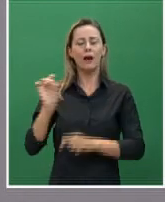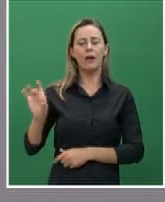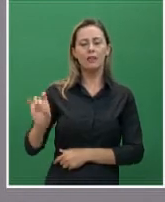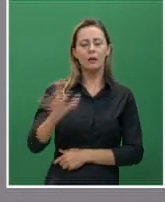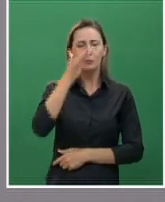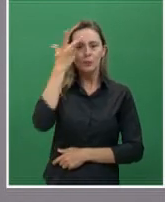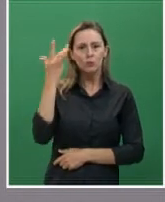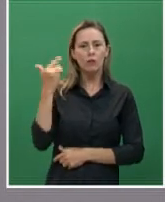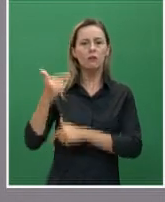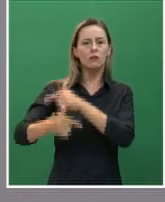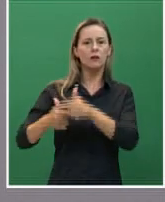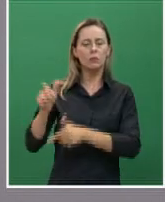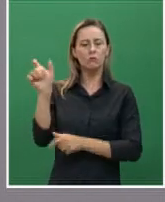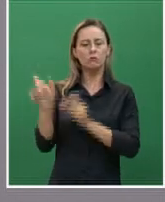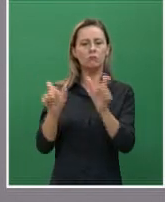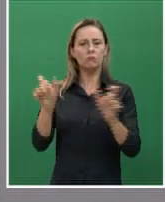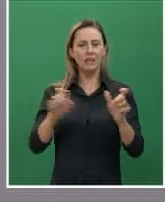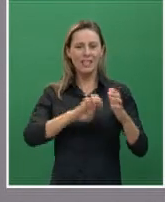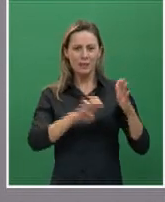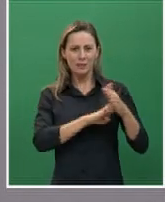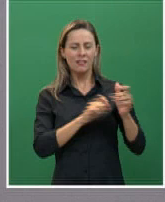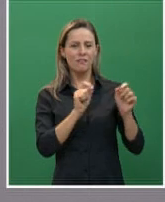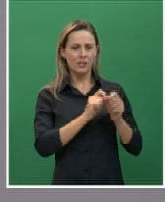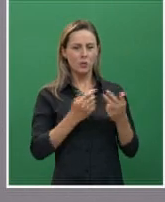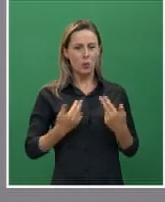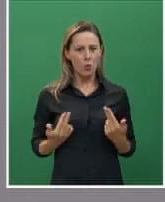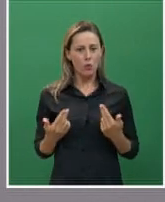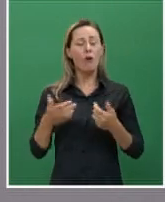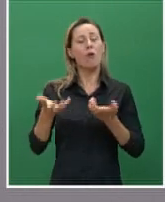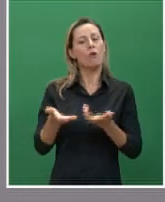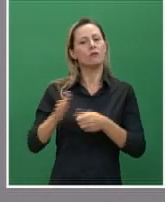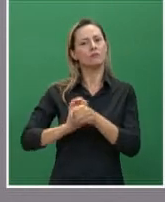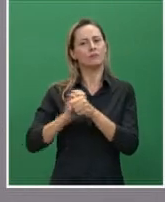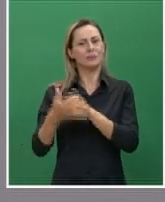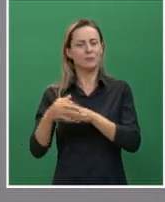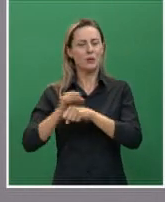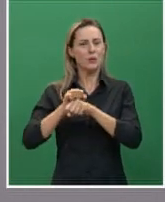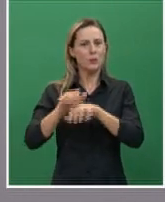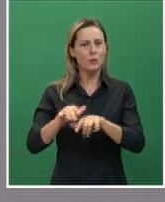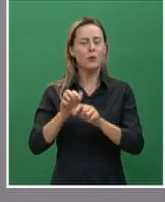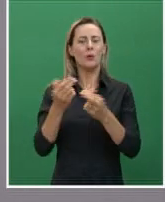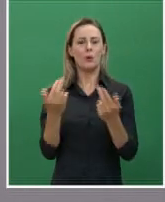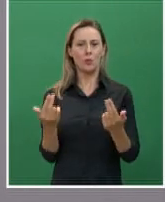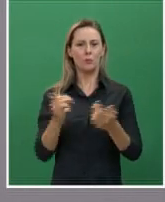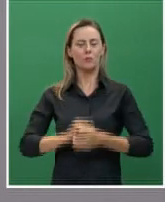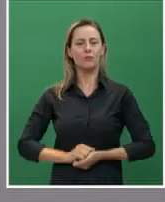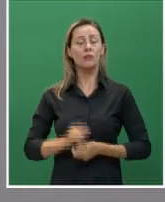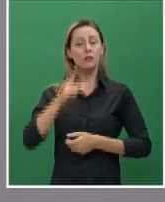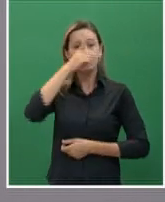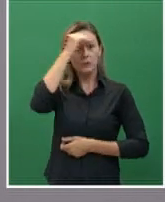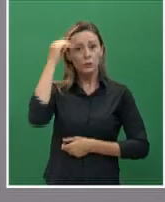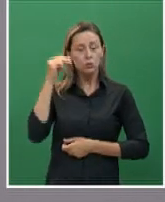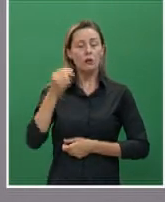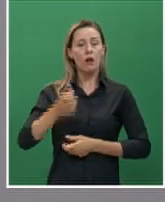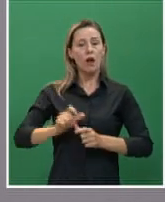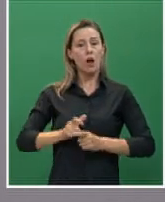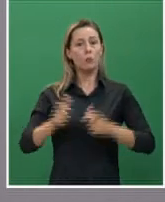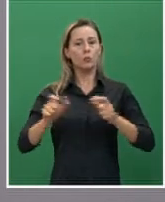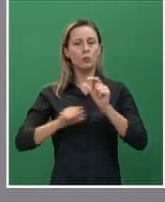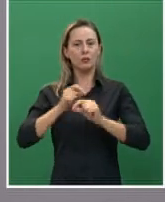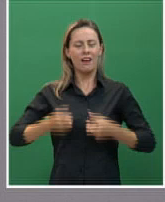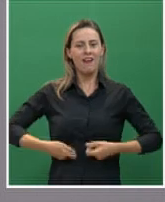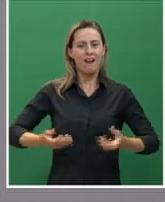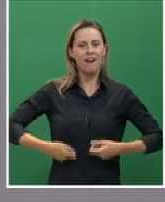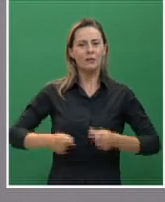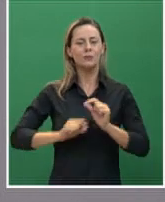cada pessoa faz em casa cada empresa fez durante os processos na academia a prefeitura o governo aumentou o seu o seu gasto você na